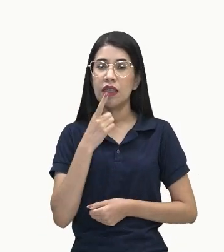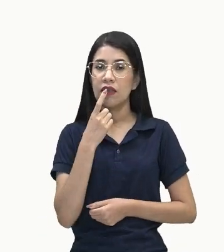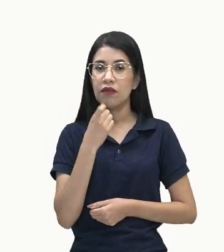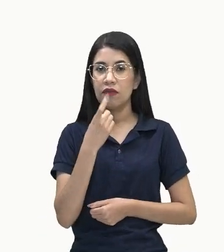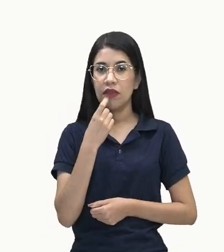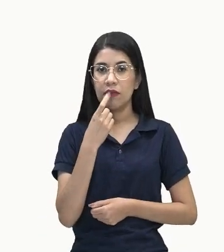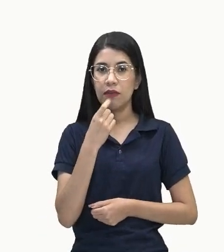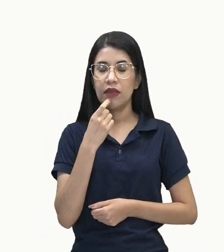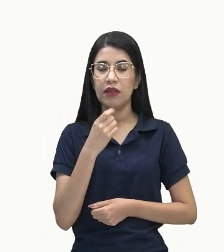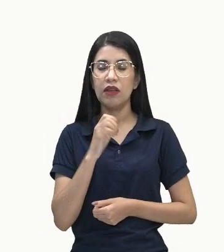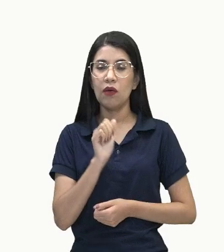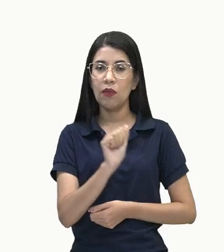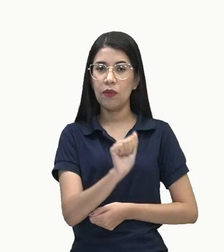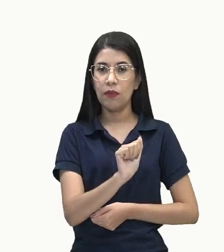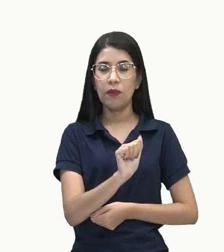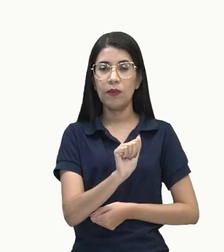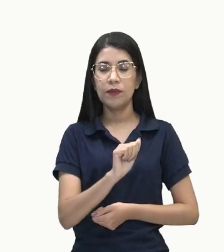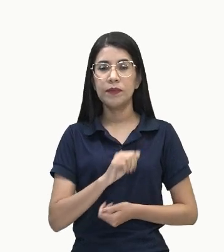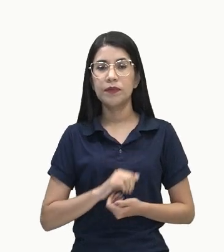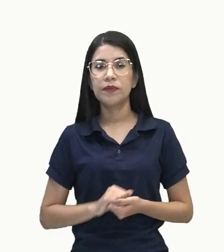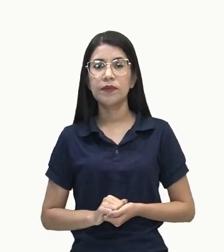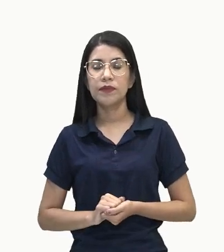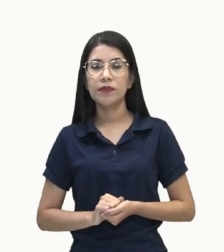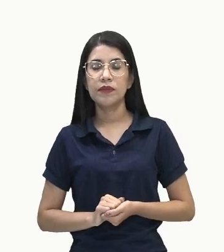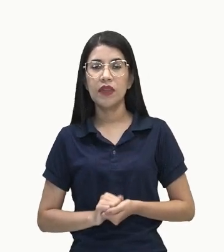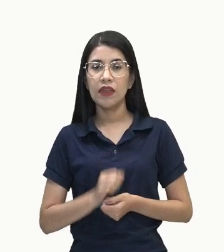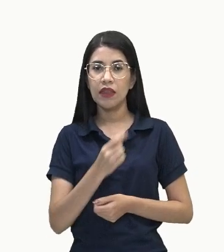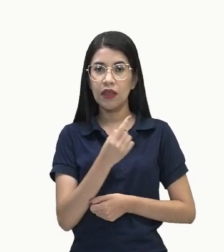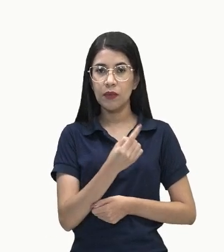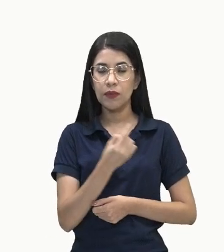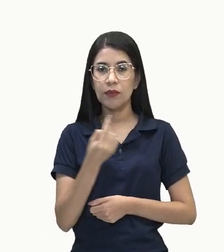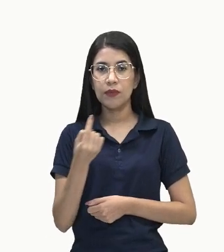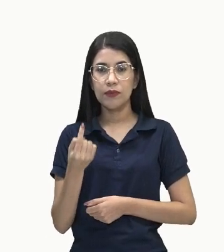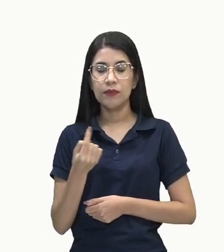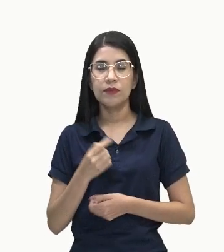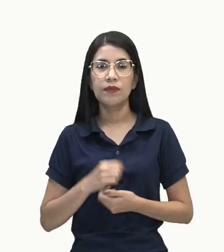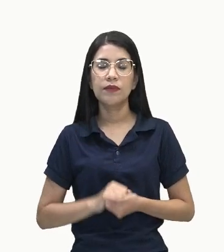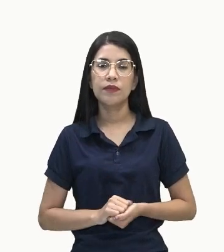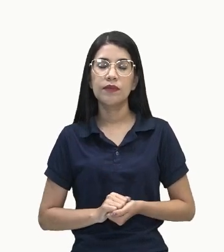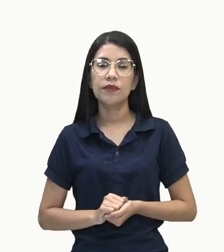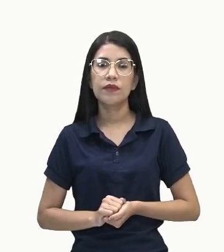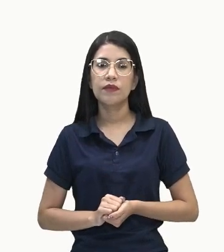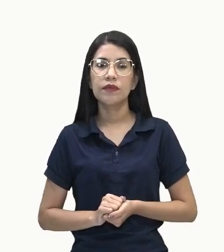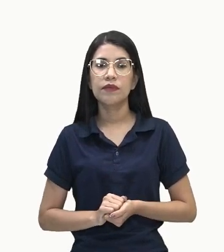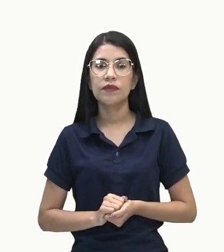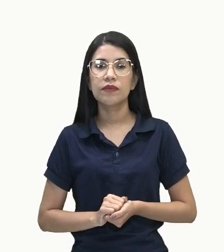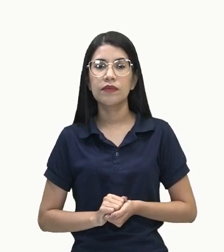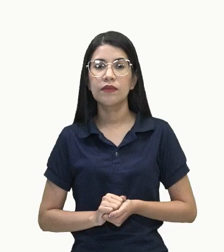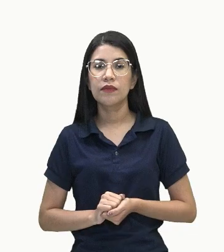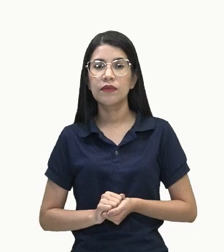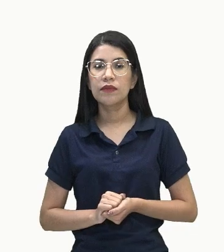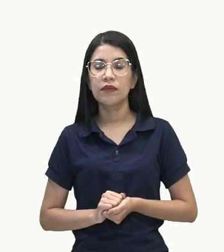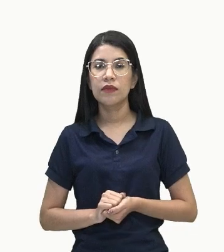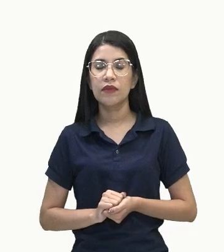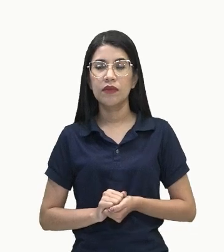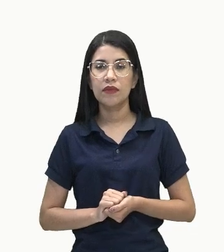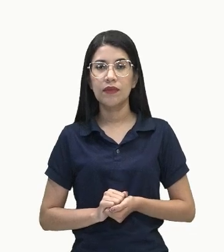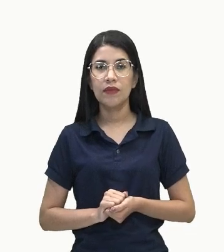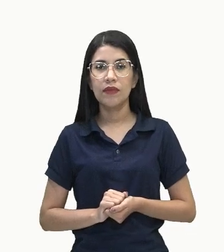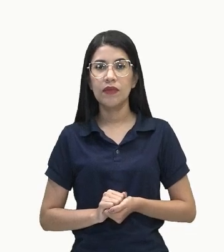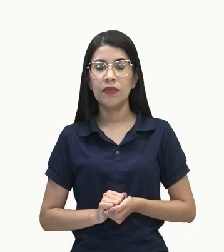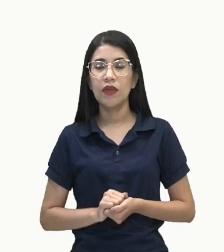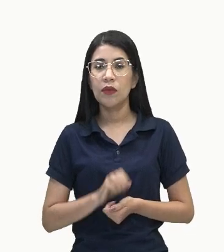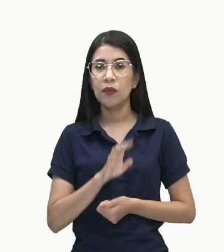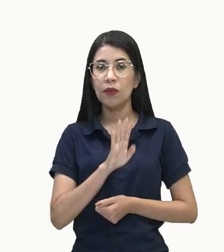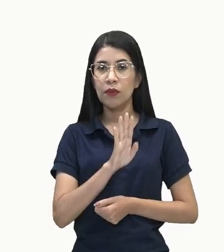A posição dele, então, é 1 para x e 1 para y. Voltando um pouco mais, nós temos aqui o ponto